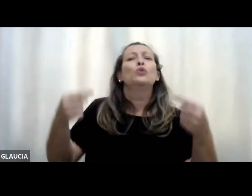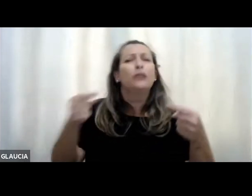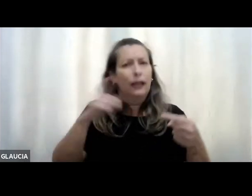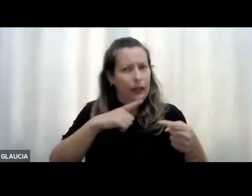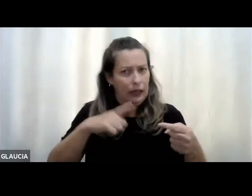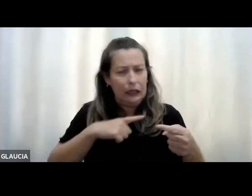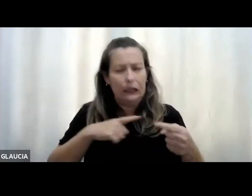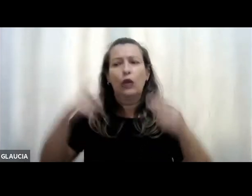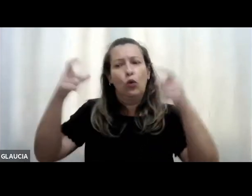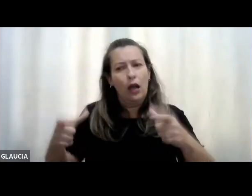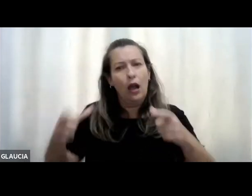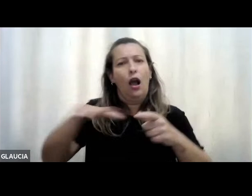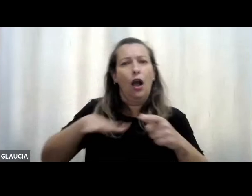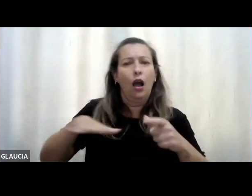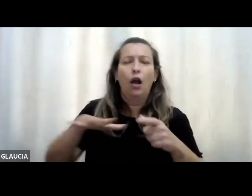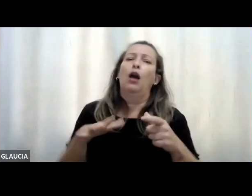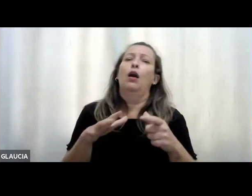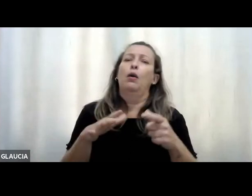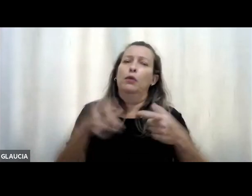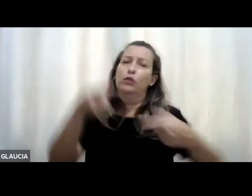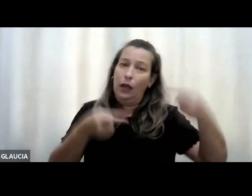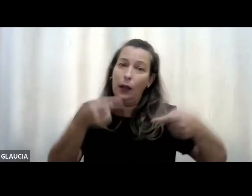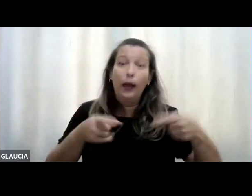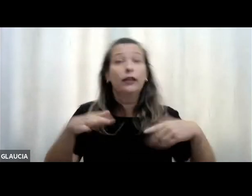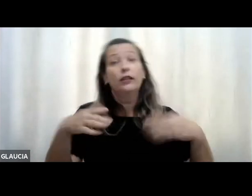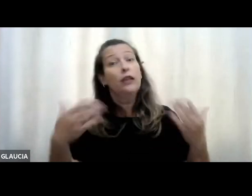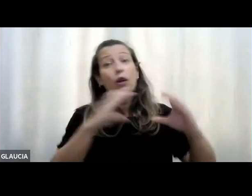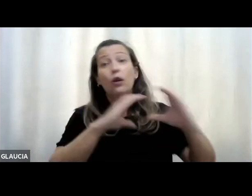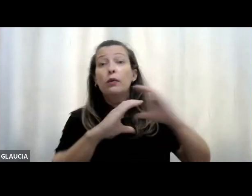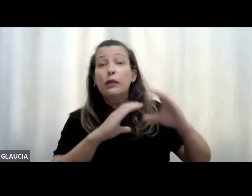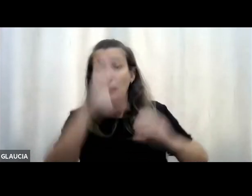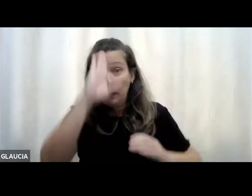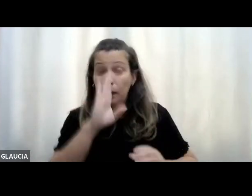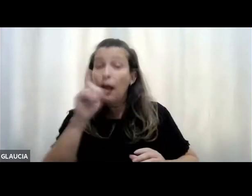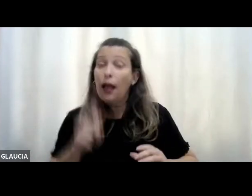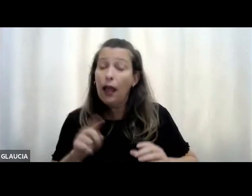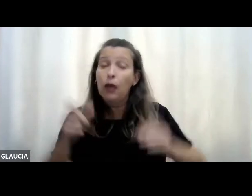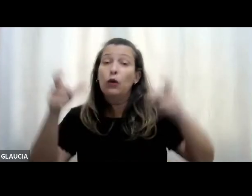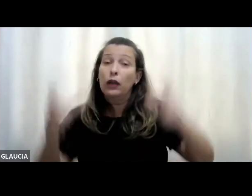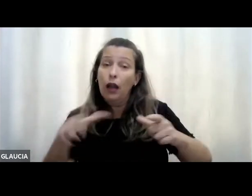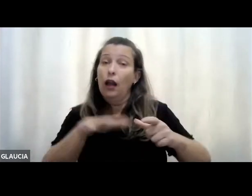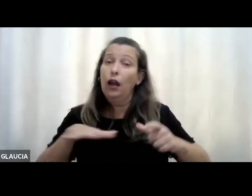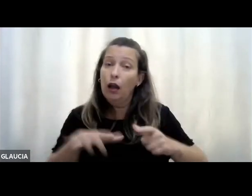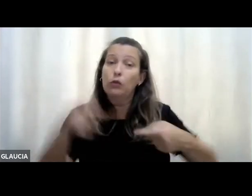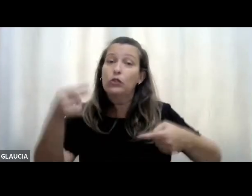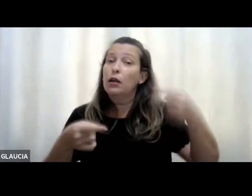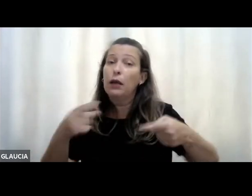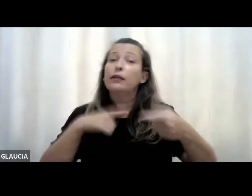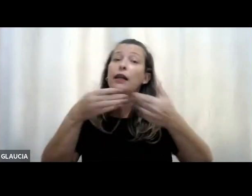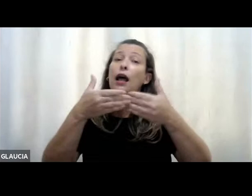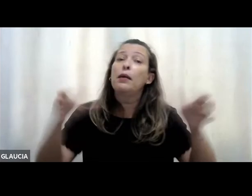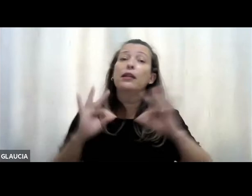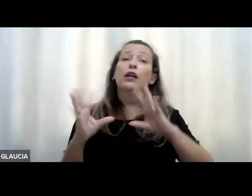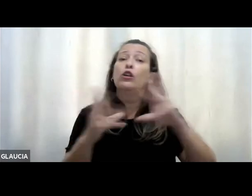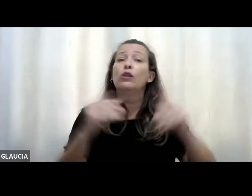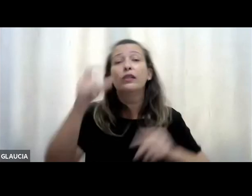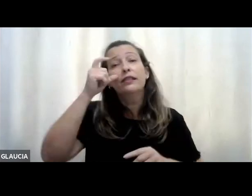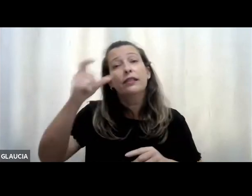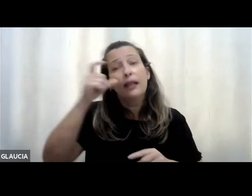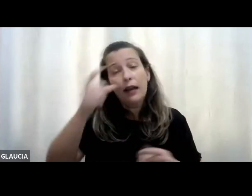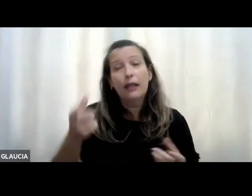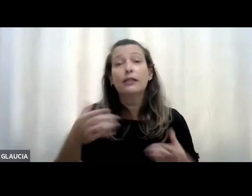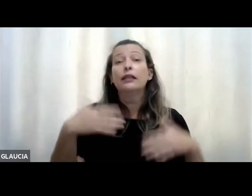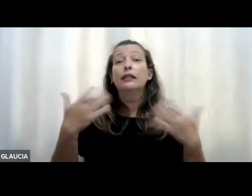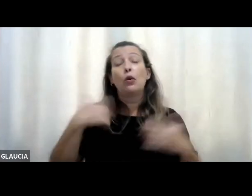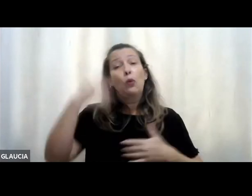de debate, e a comunicação pública ela é um campo de debate que está aberto a todos os interesses. E eu acho que no momento em que a